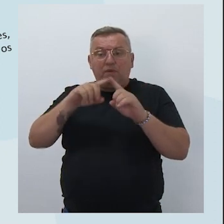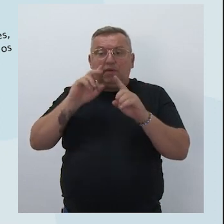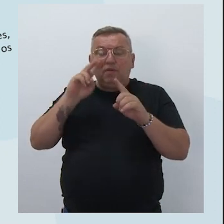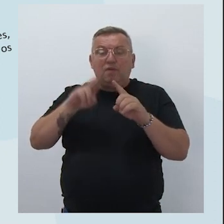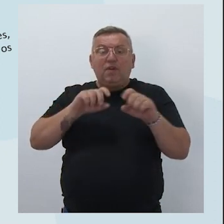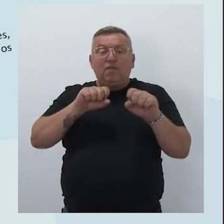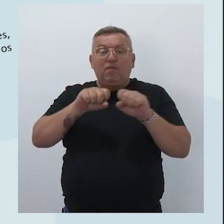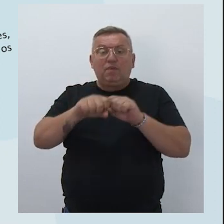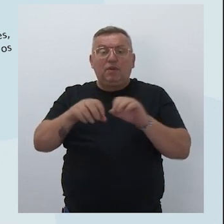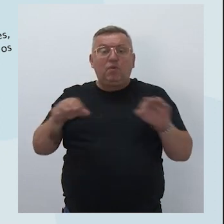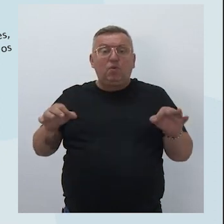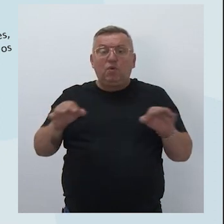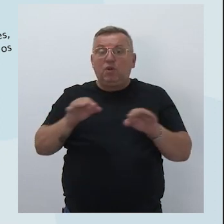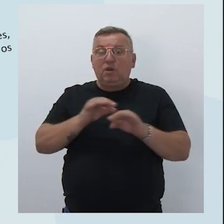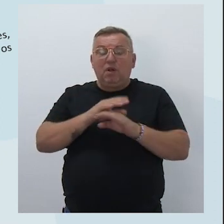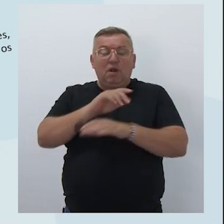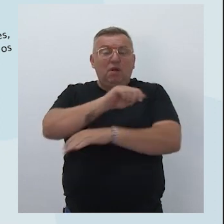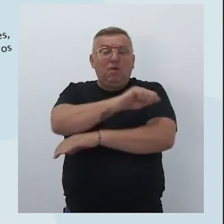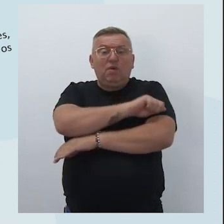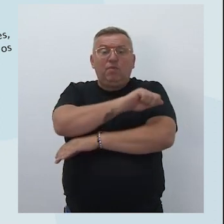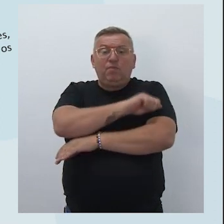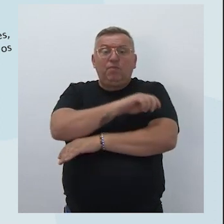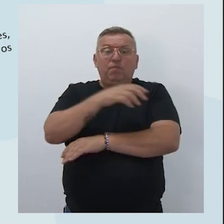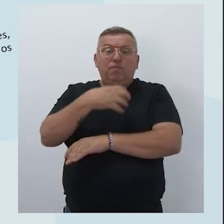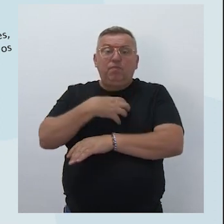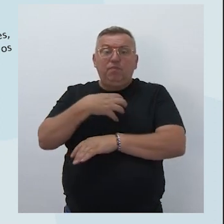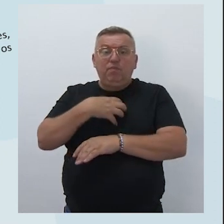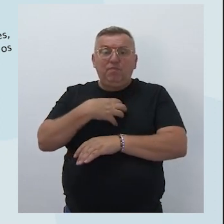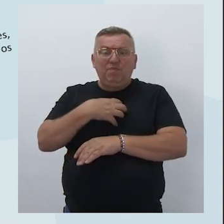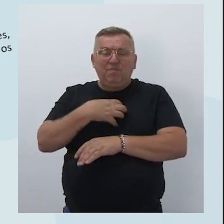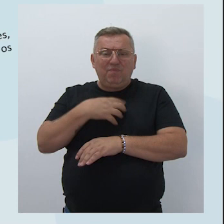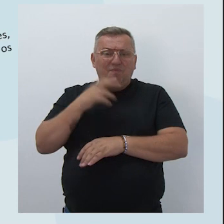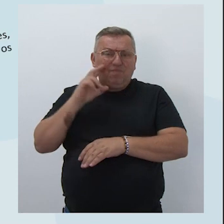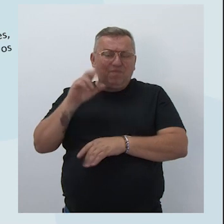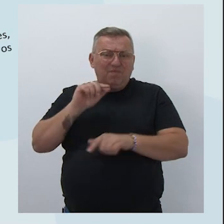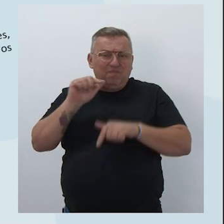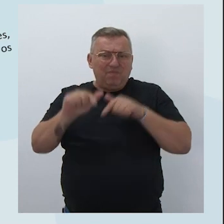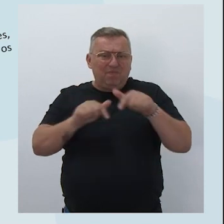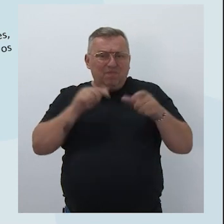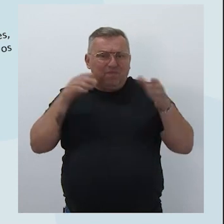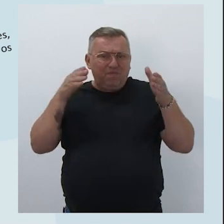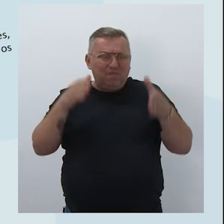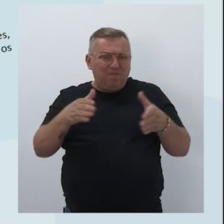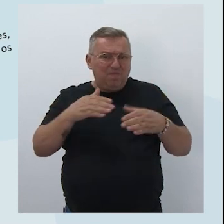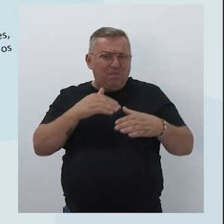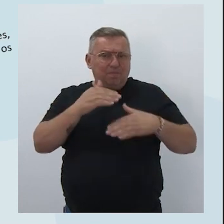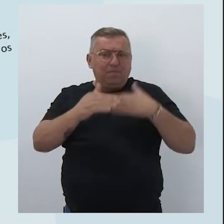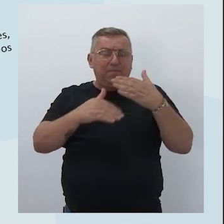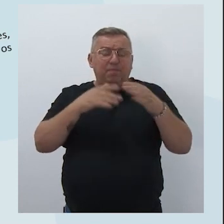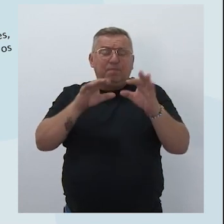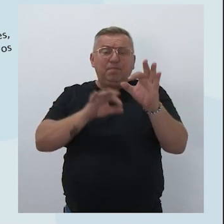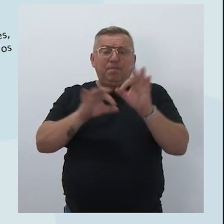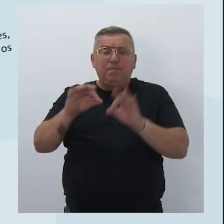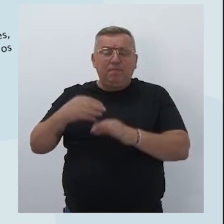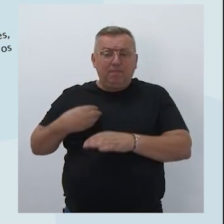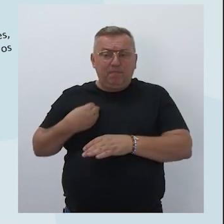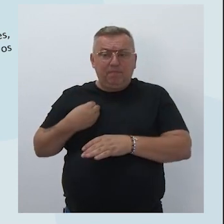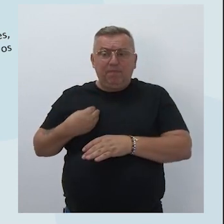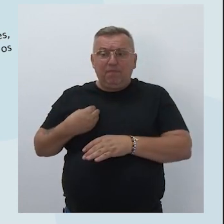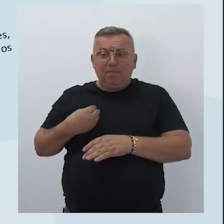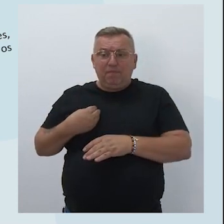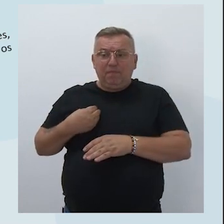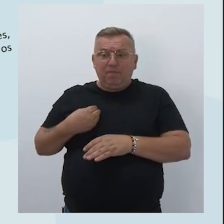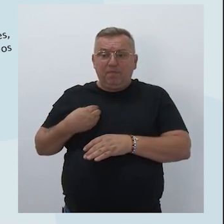formação integral do aluno, de maneira a adotar um trabalho voltado para a construção do seu projeto de vida.